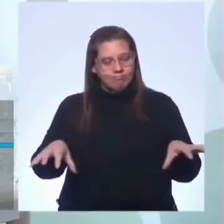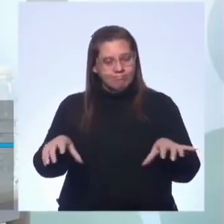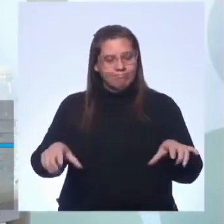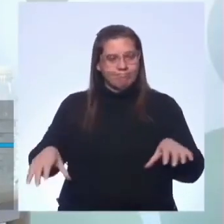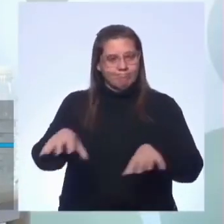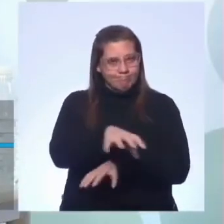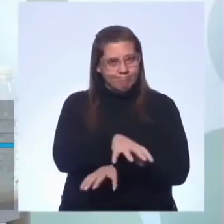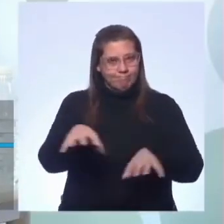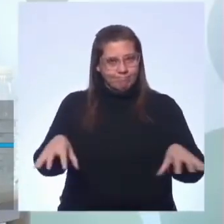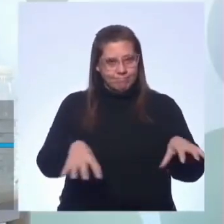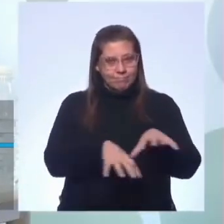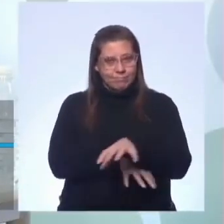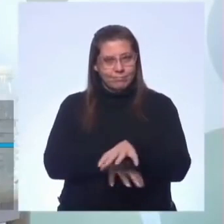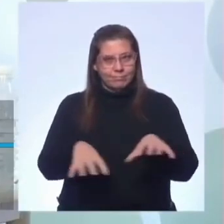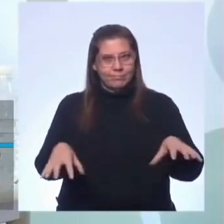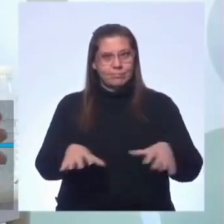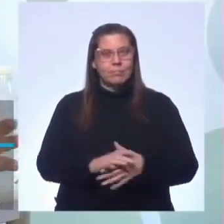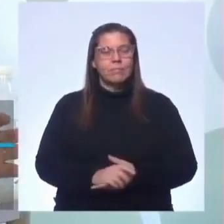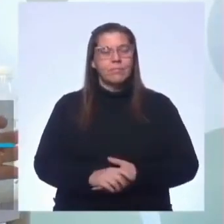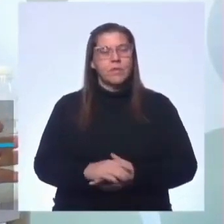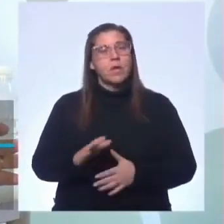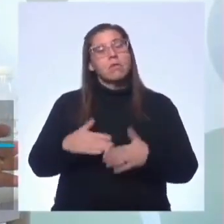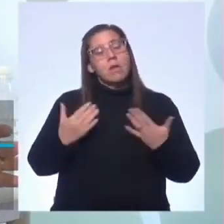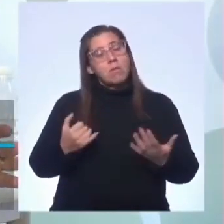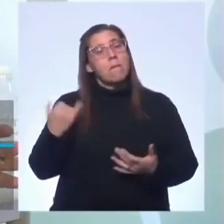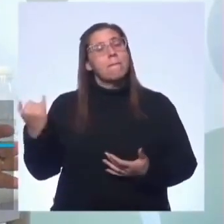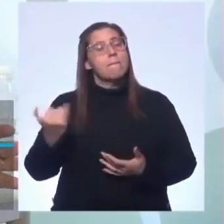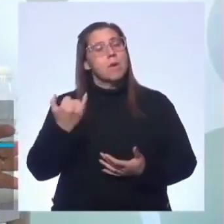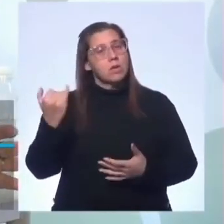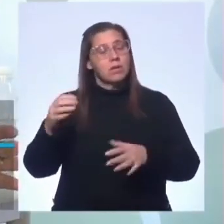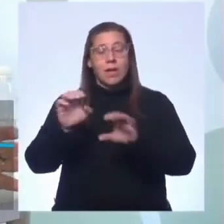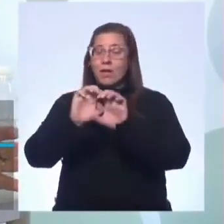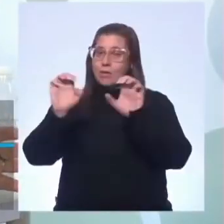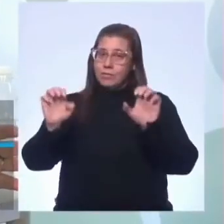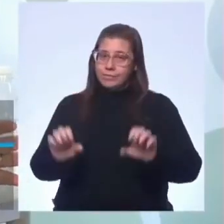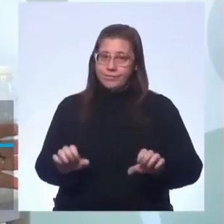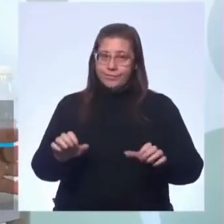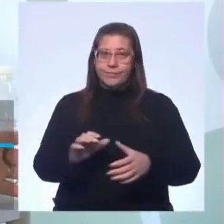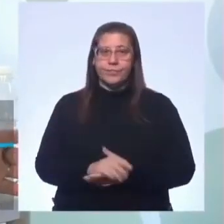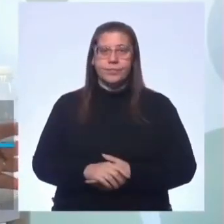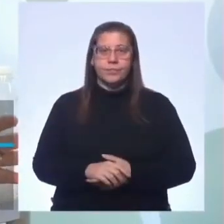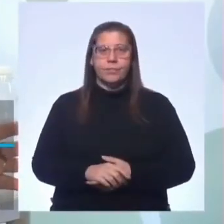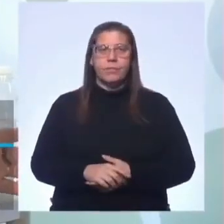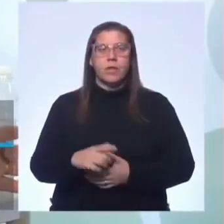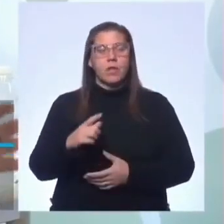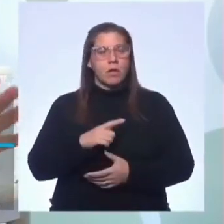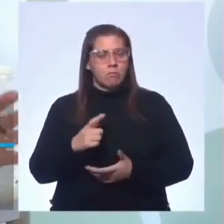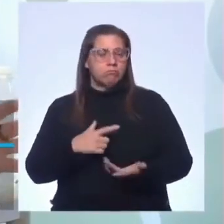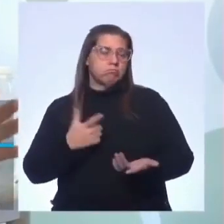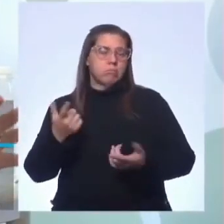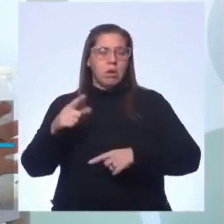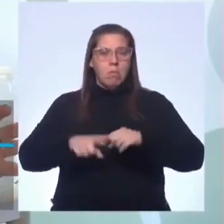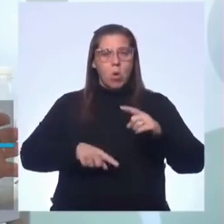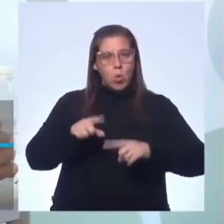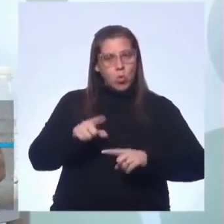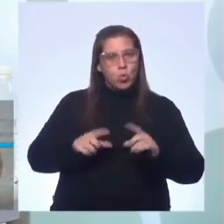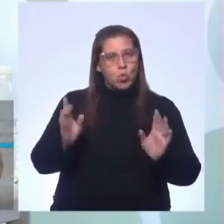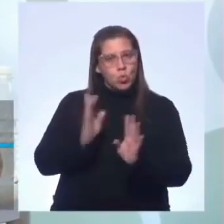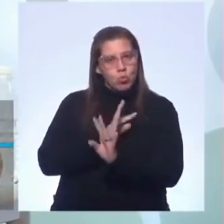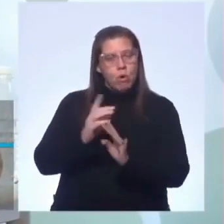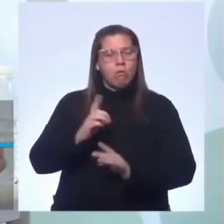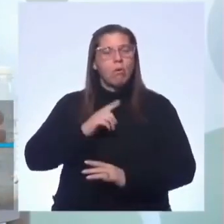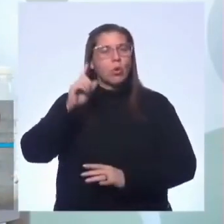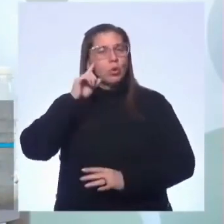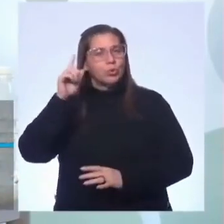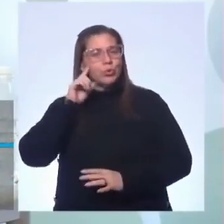esses centros de médio porte. Então o que vale aí é a questão da infraestrutura, né? É aqueles aparelhos urbanos que a gente tem aí no nosso